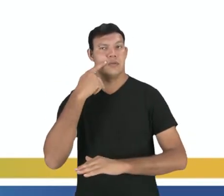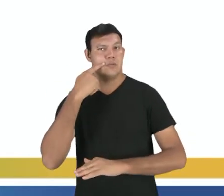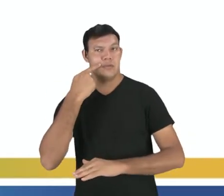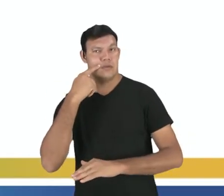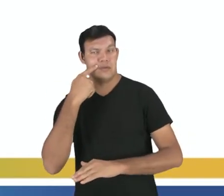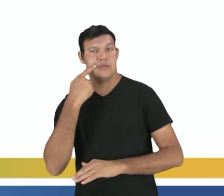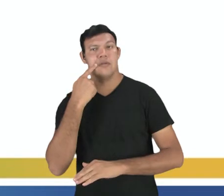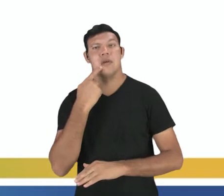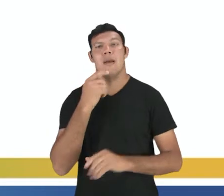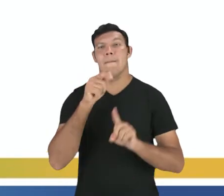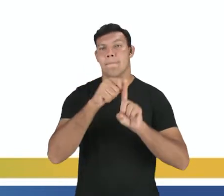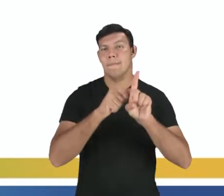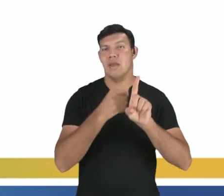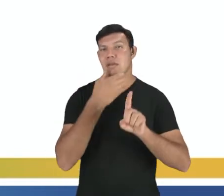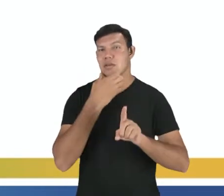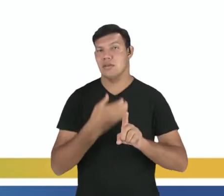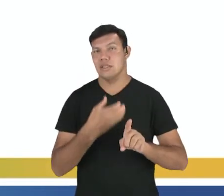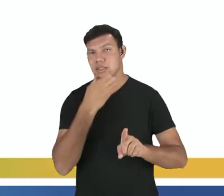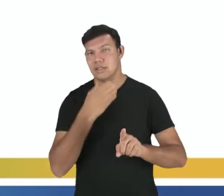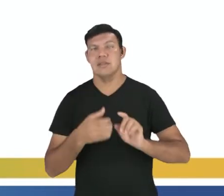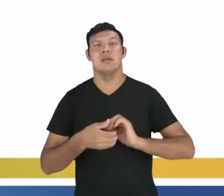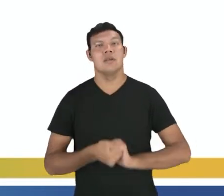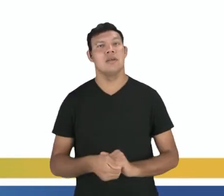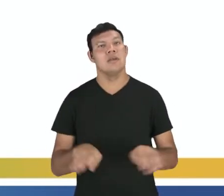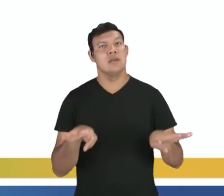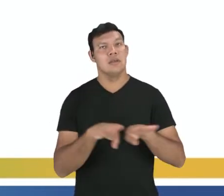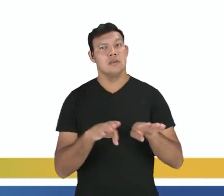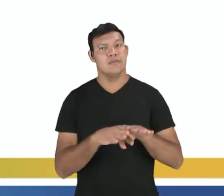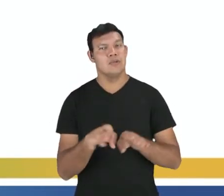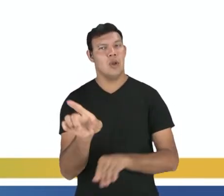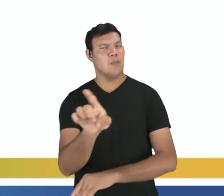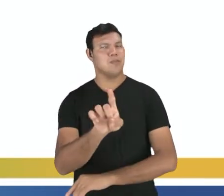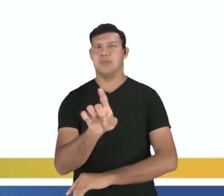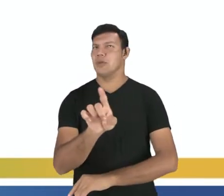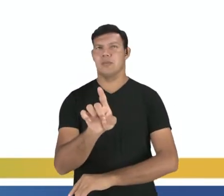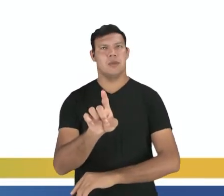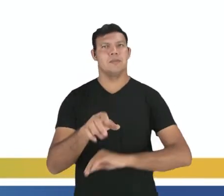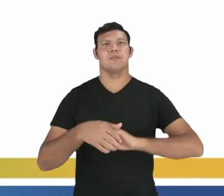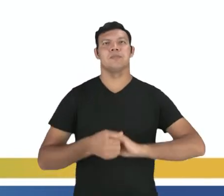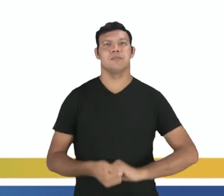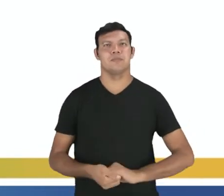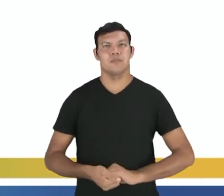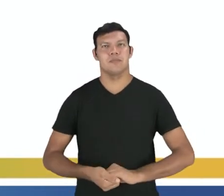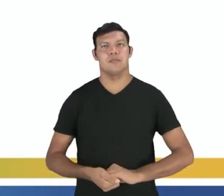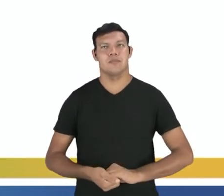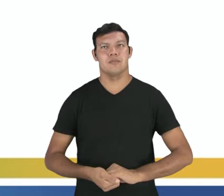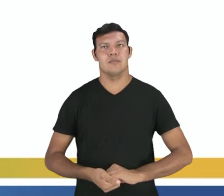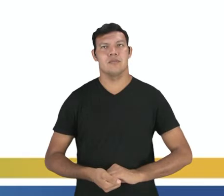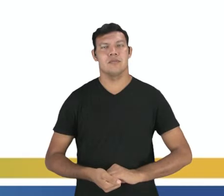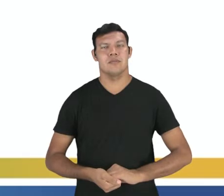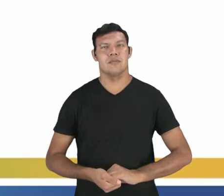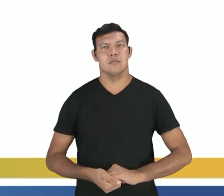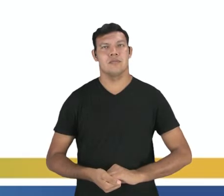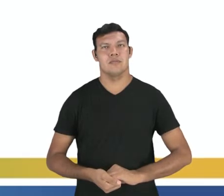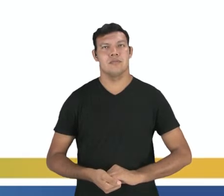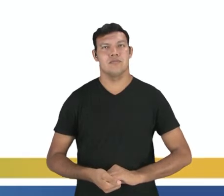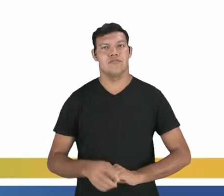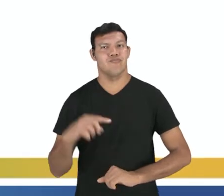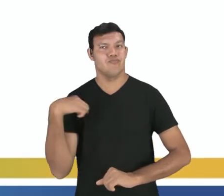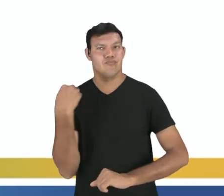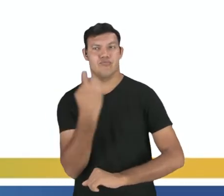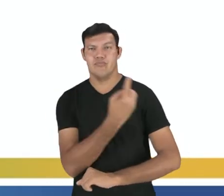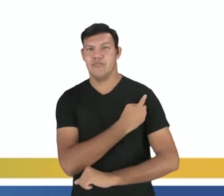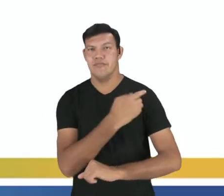indicando possibilidade. Posso utilizar na negativa também, we might not travel to Fortaleza in